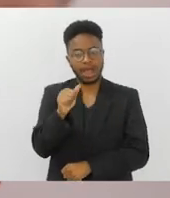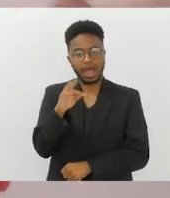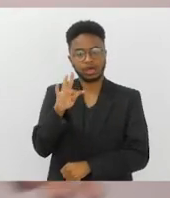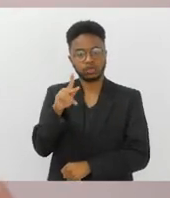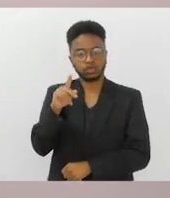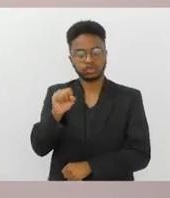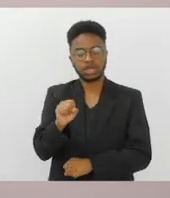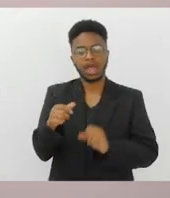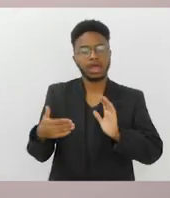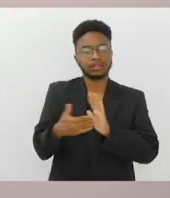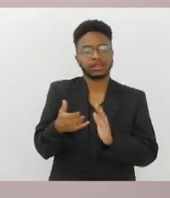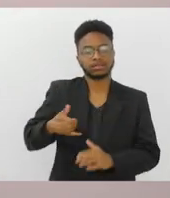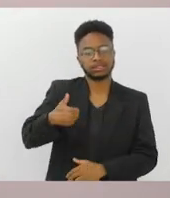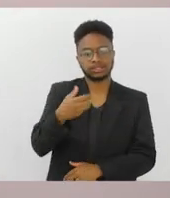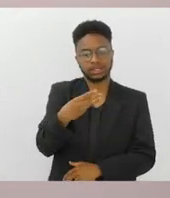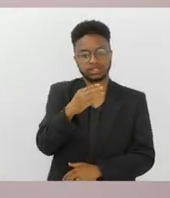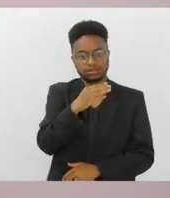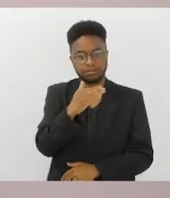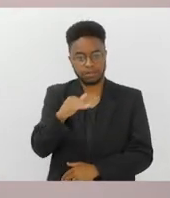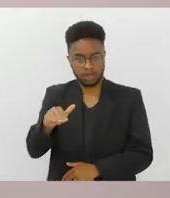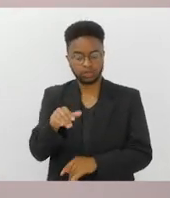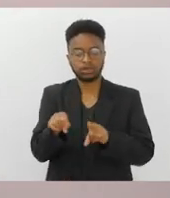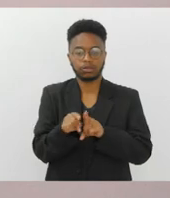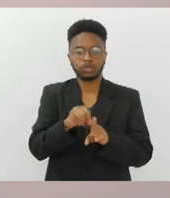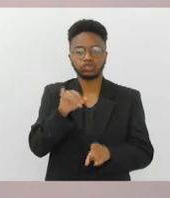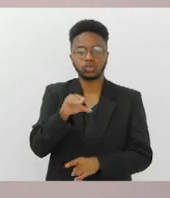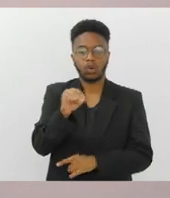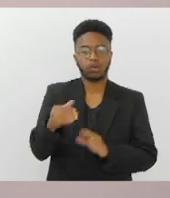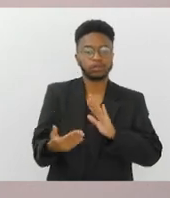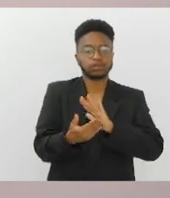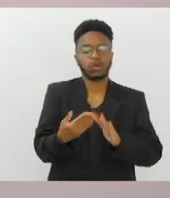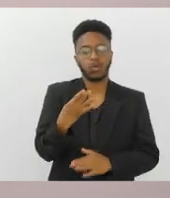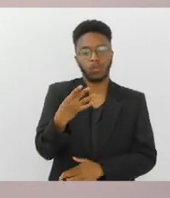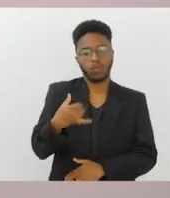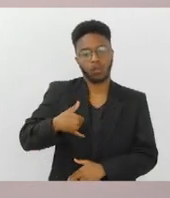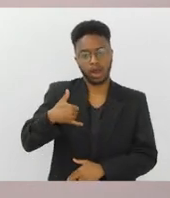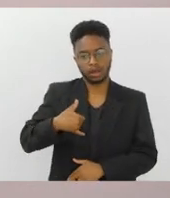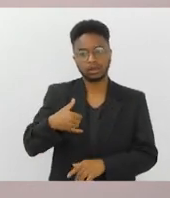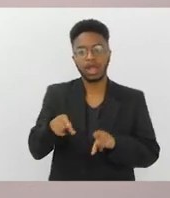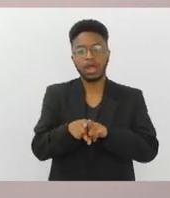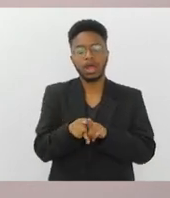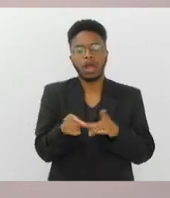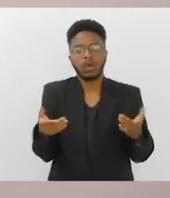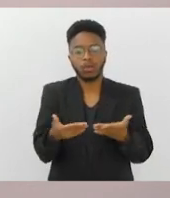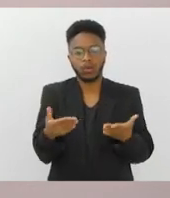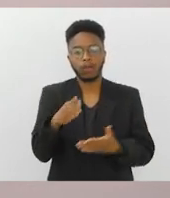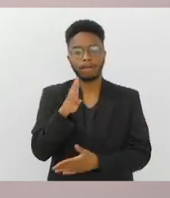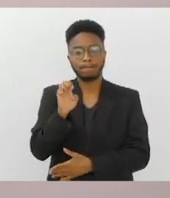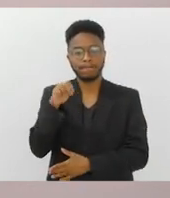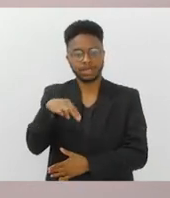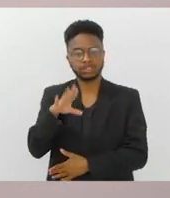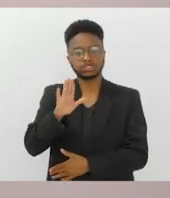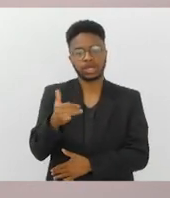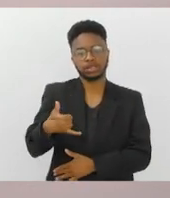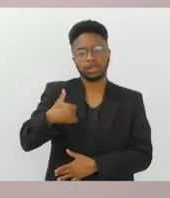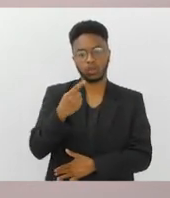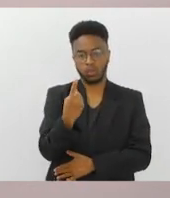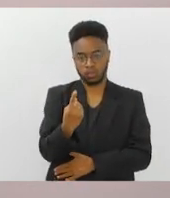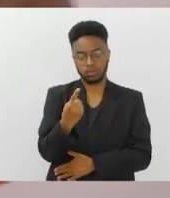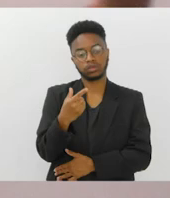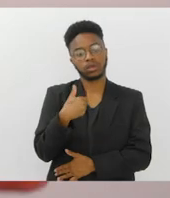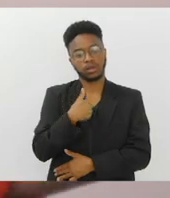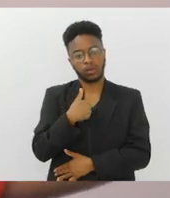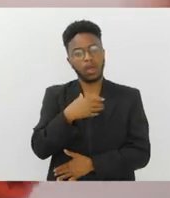3,5, veio o João, amamentei o João até os 4 anos de idade, e agora estou amamentando o Ben, que já tem 1 ano, então a gente está aí fazendo uma